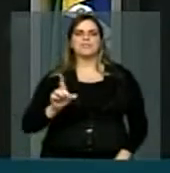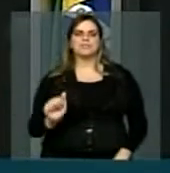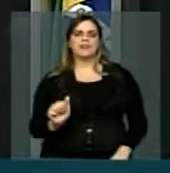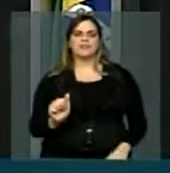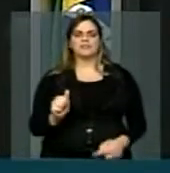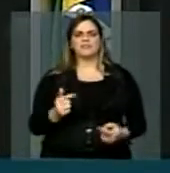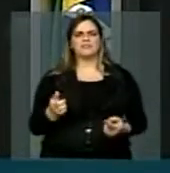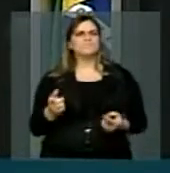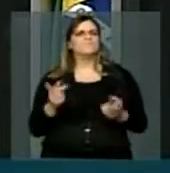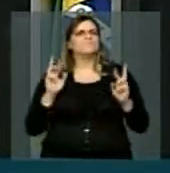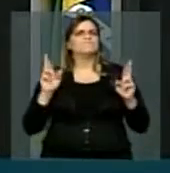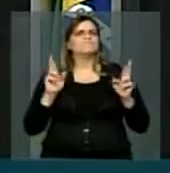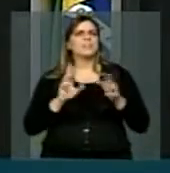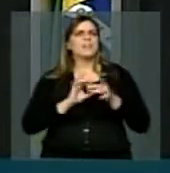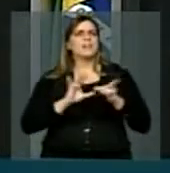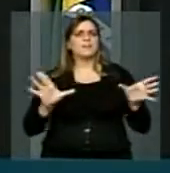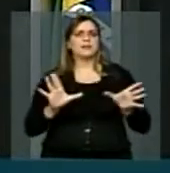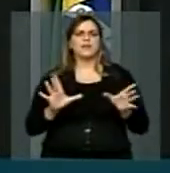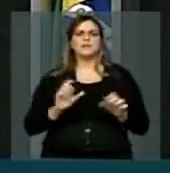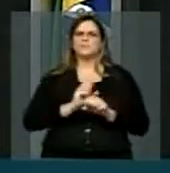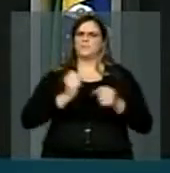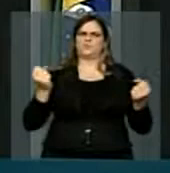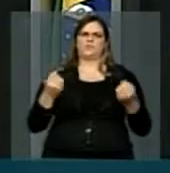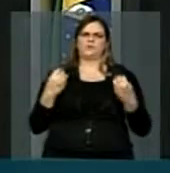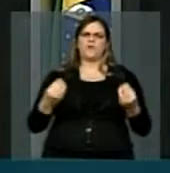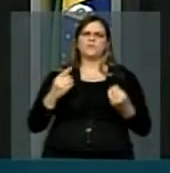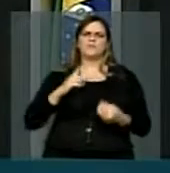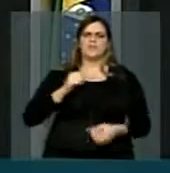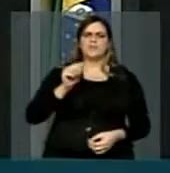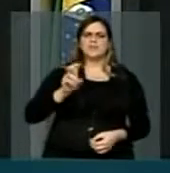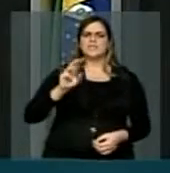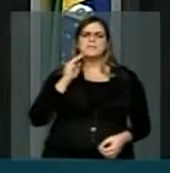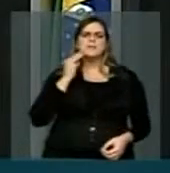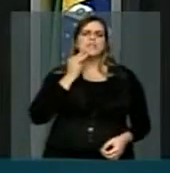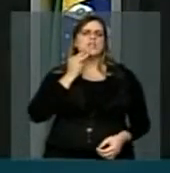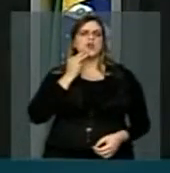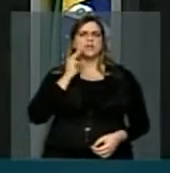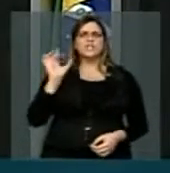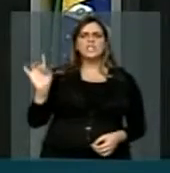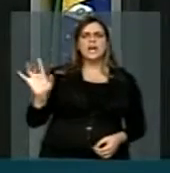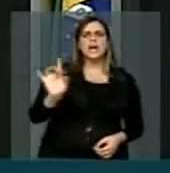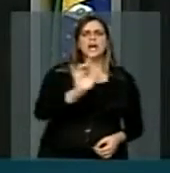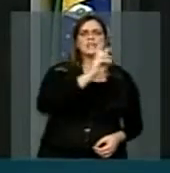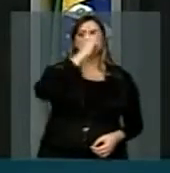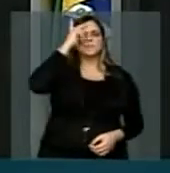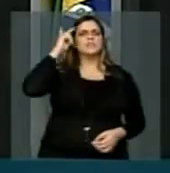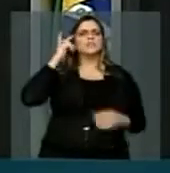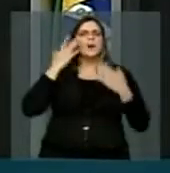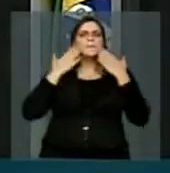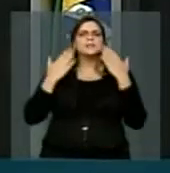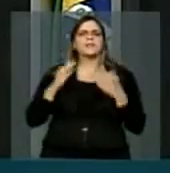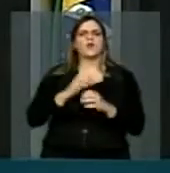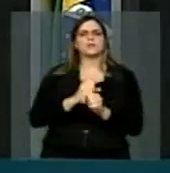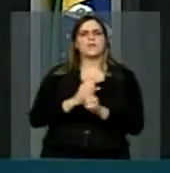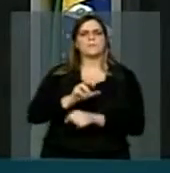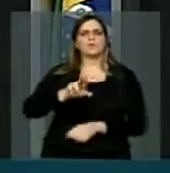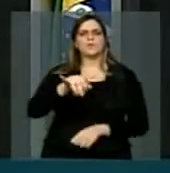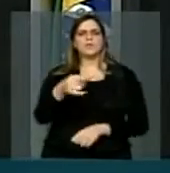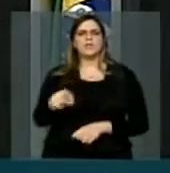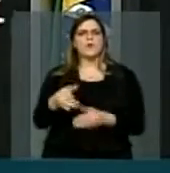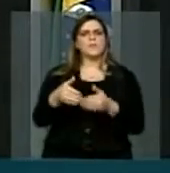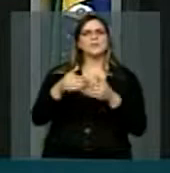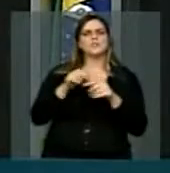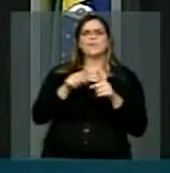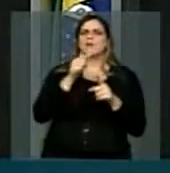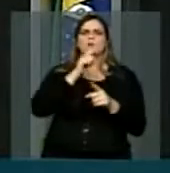possível, colegas deputados, que nós tenhamos 15 milhões de emendas parlamentares individuais para apresentarmos o orçamento da União e nós não